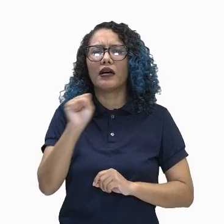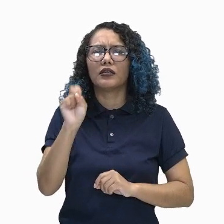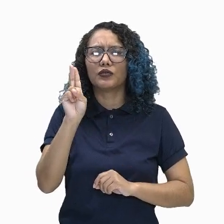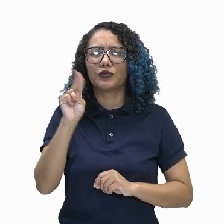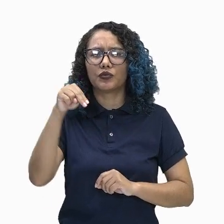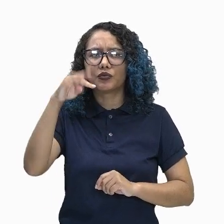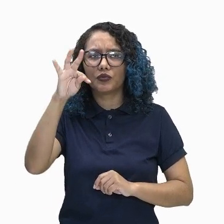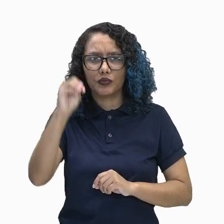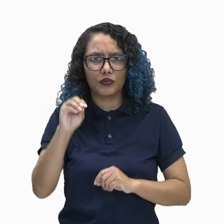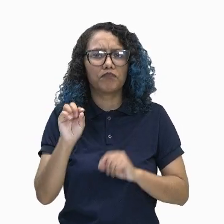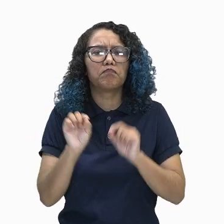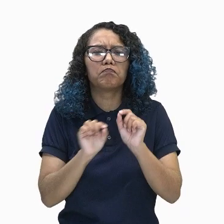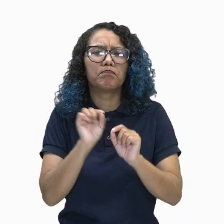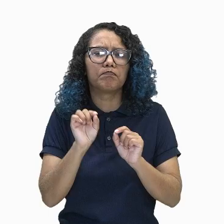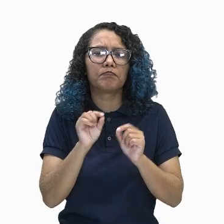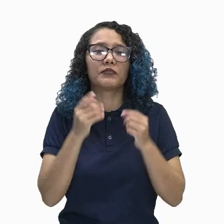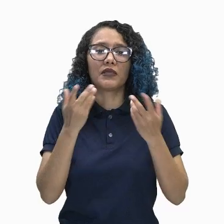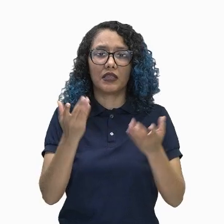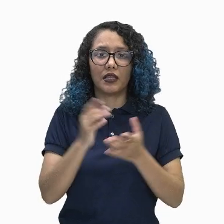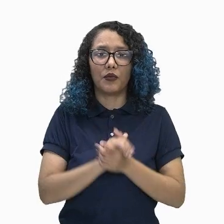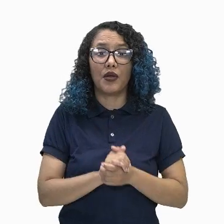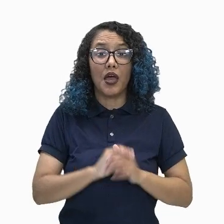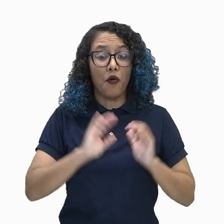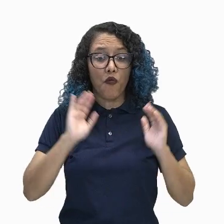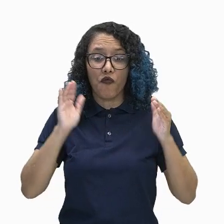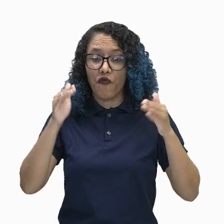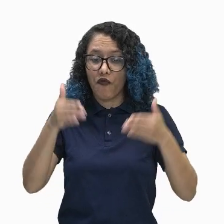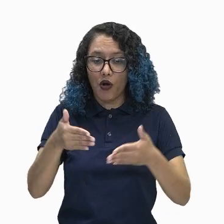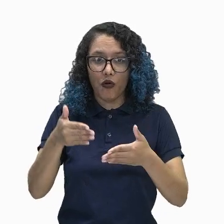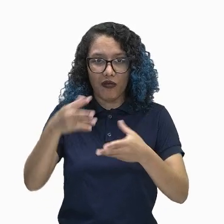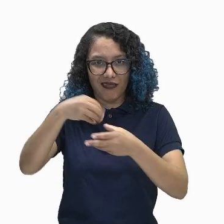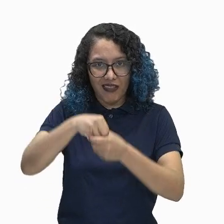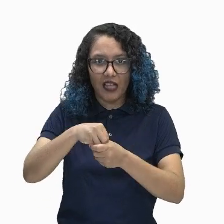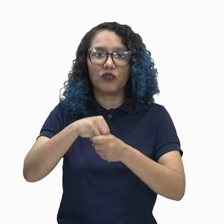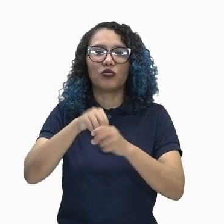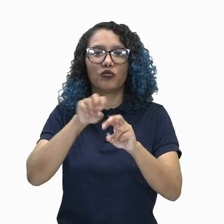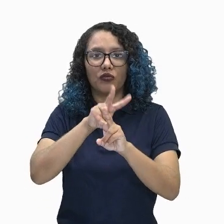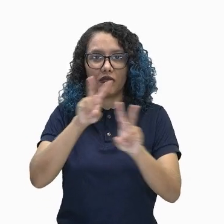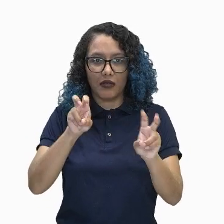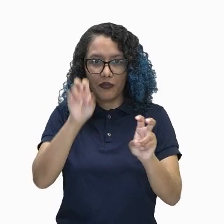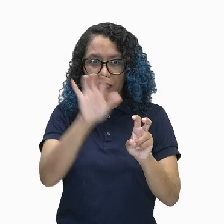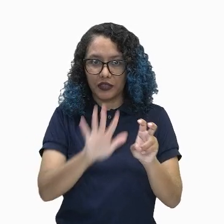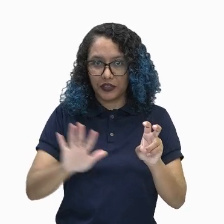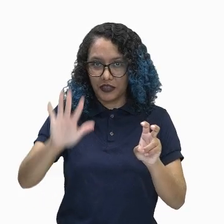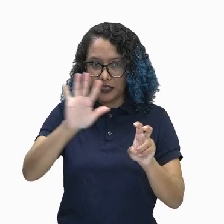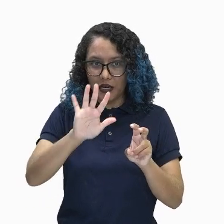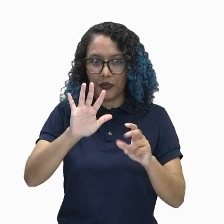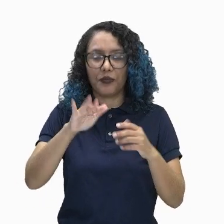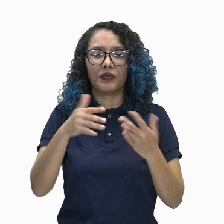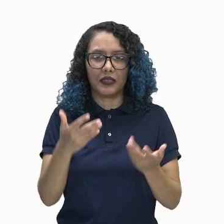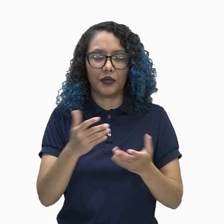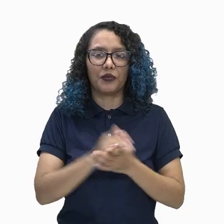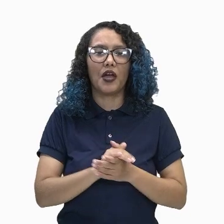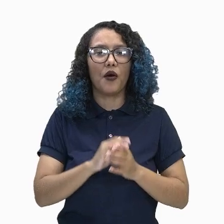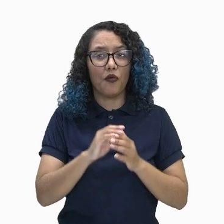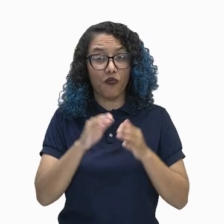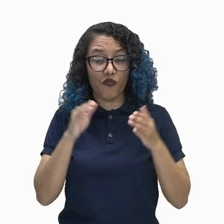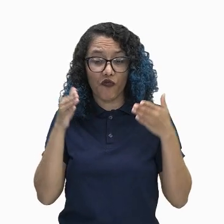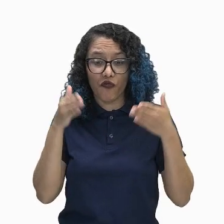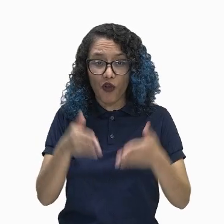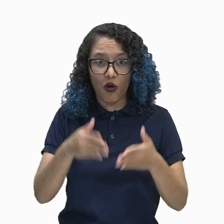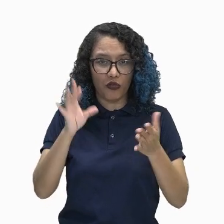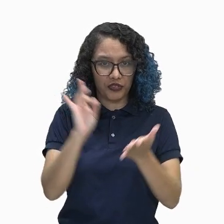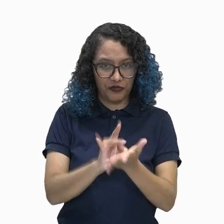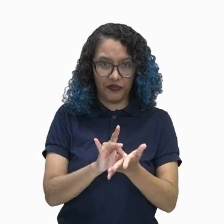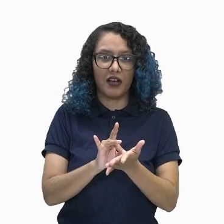é um recorte específico dentro do tema. É o que o texto realmente vai abordar, tá bom? Então, é um recorte, é uma parte